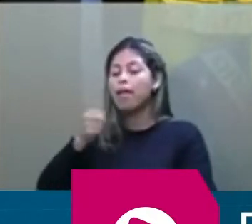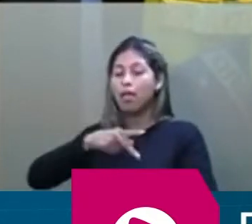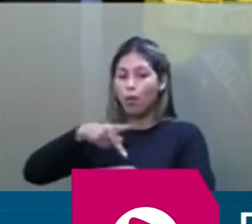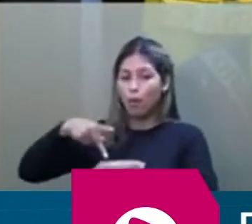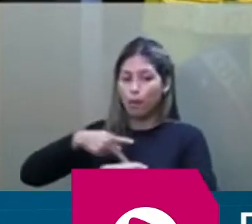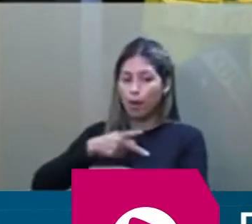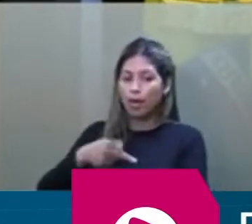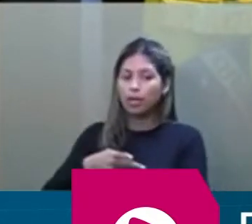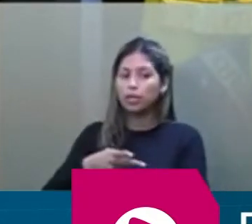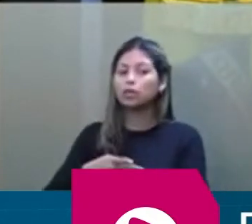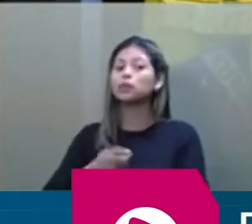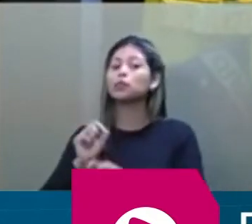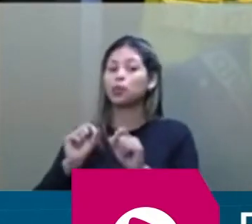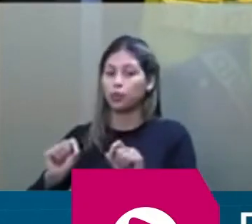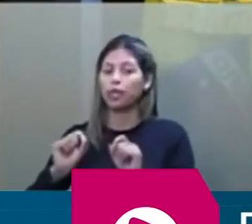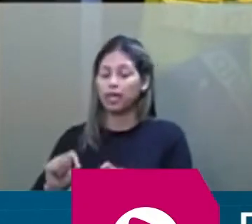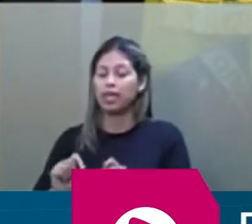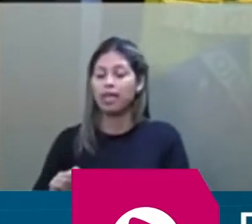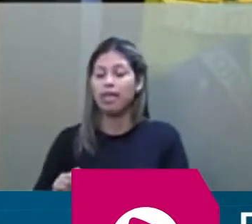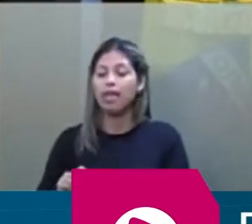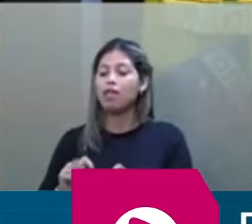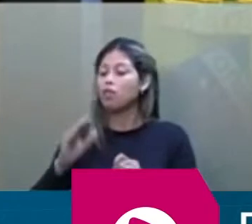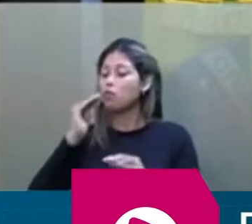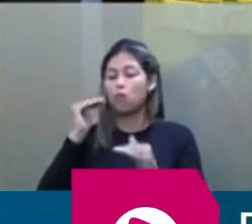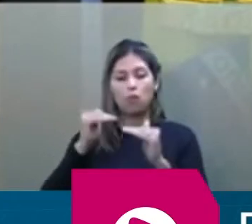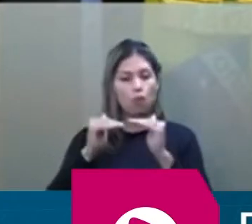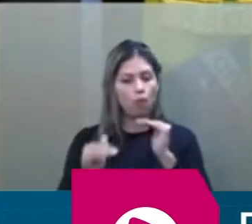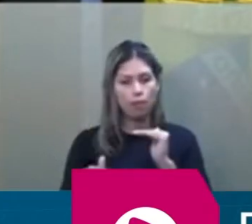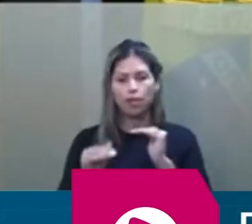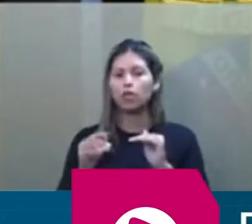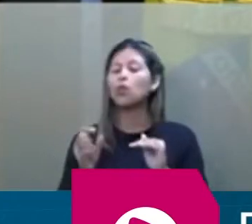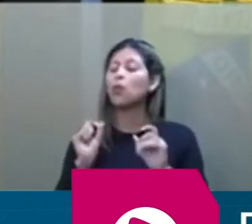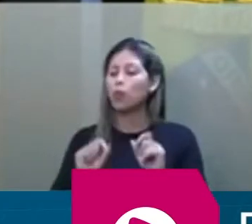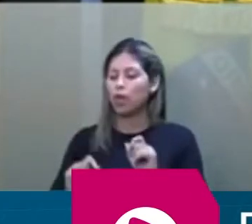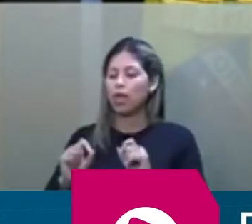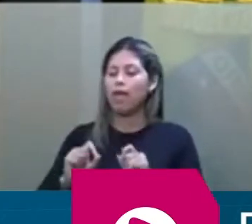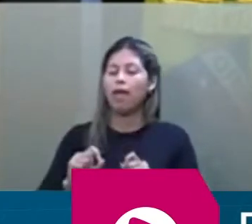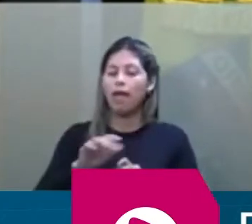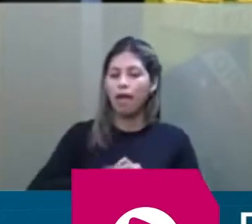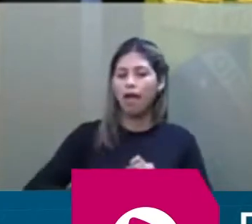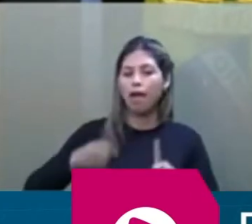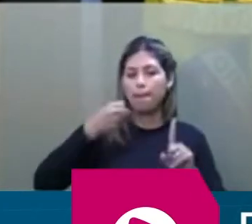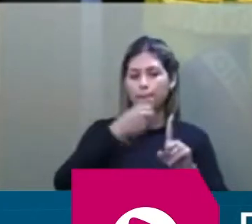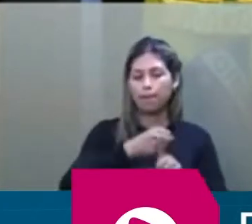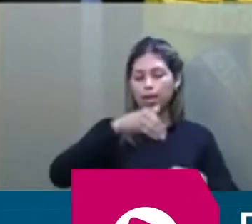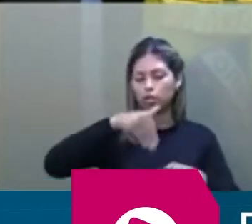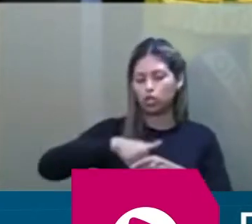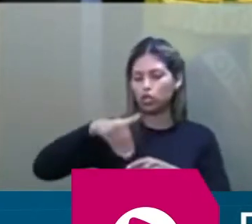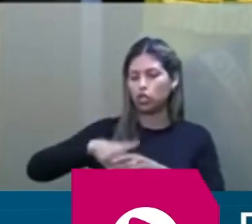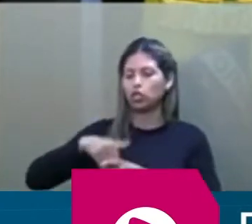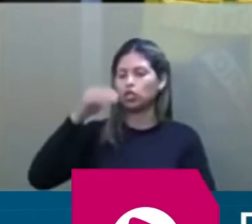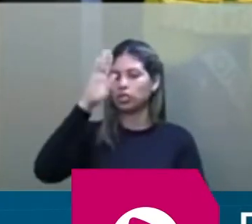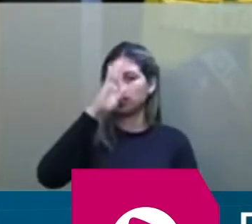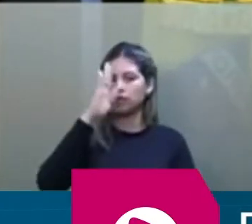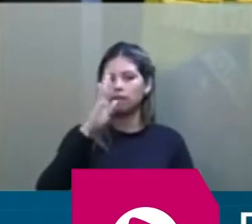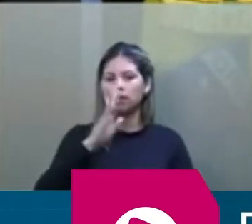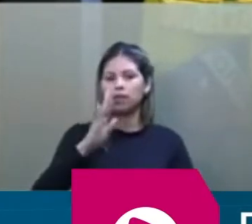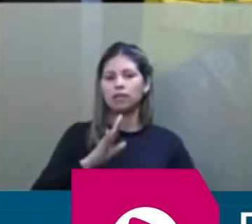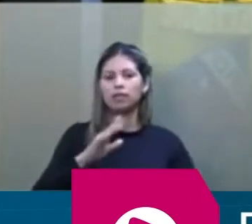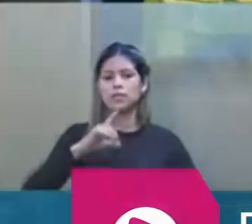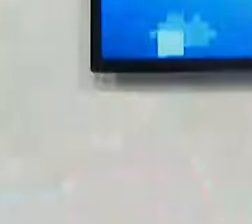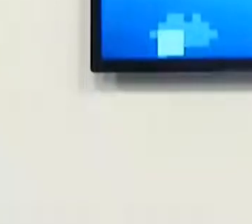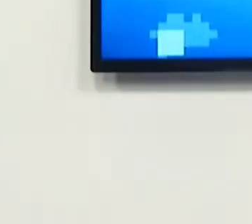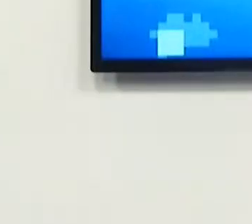que é incompatível, na minha concepção, com um embate eleitoral nacional, por mais civilizado que seja